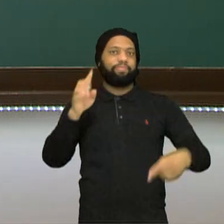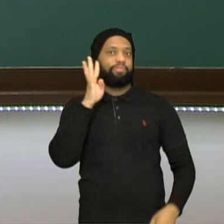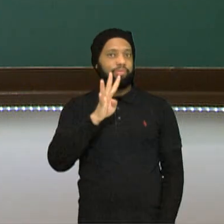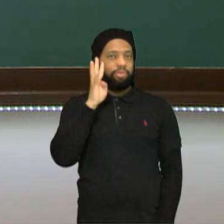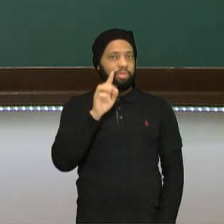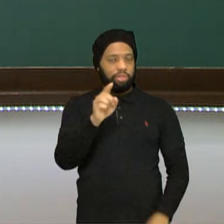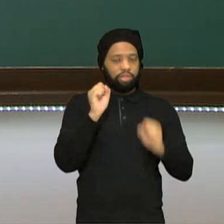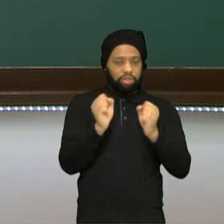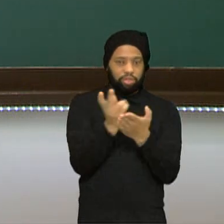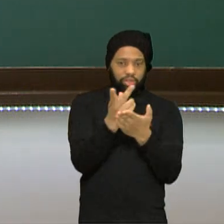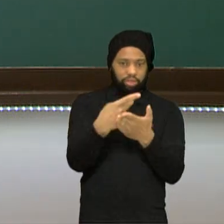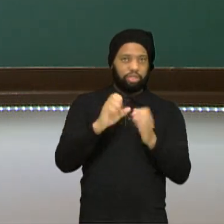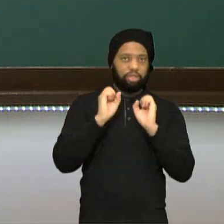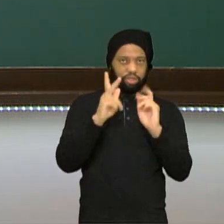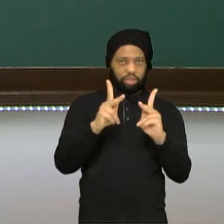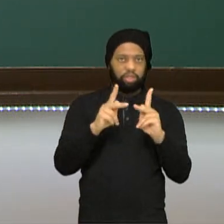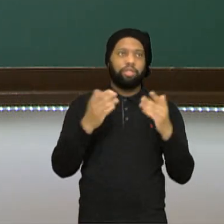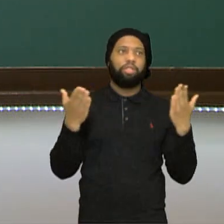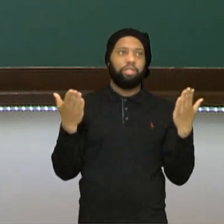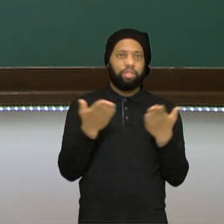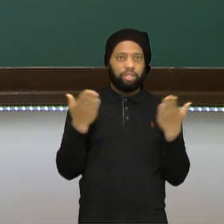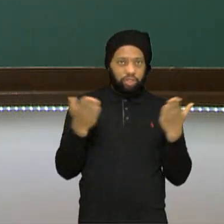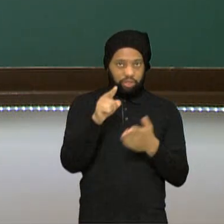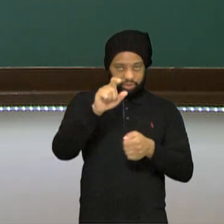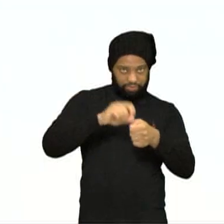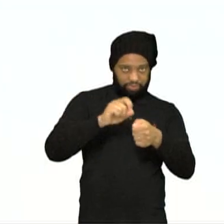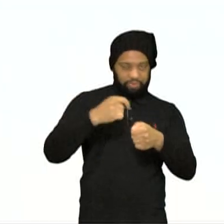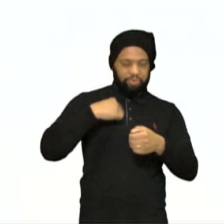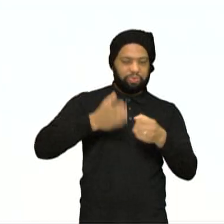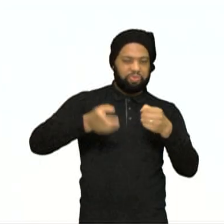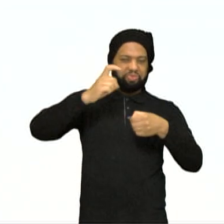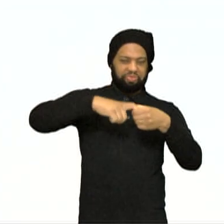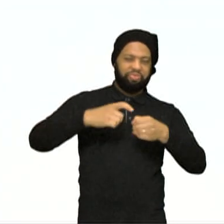podem desenhar, tá bom? Até daqui a pouco!